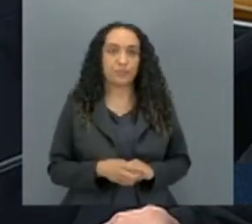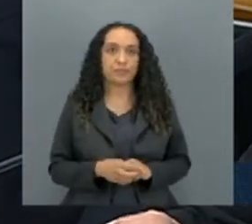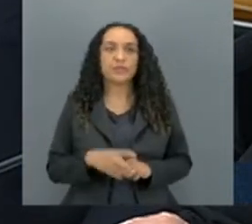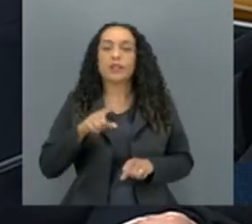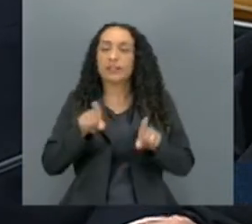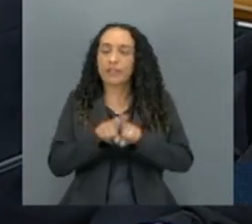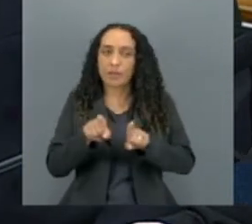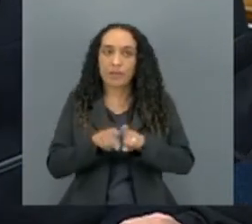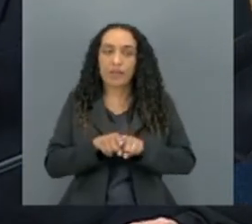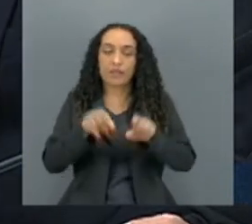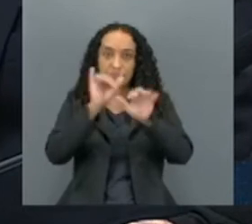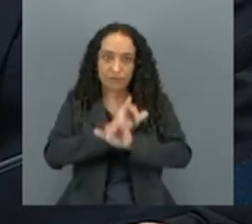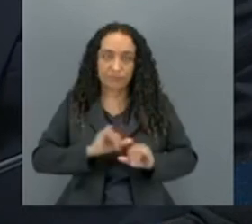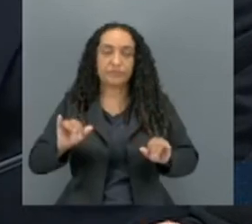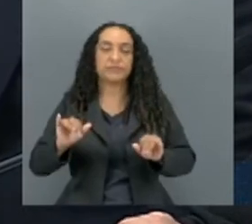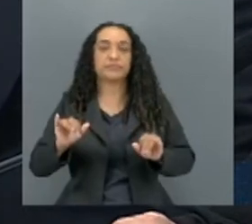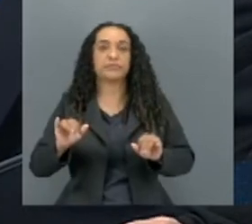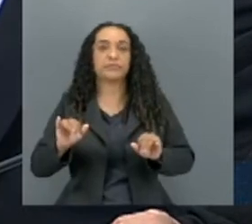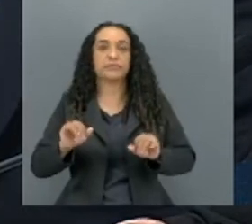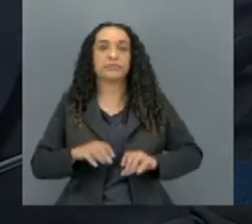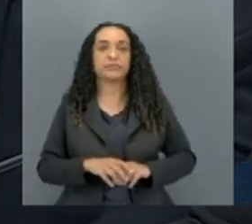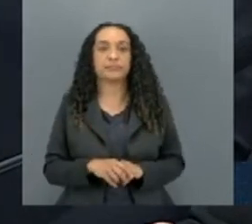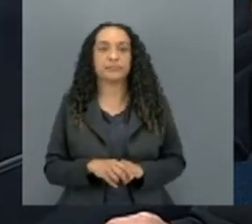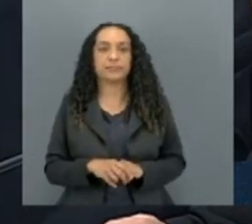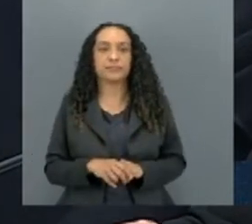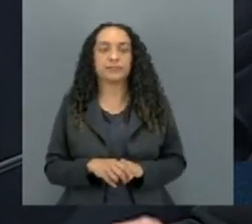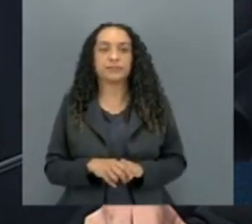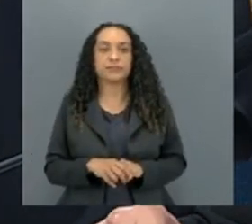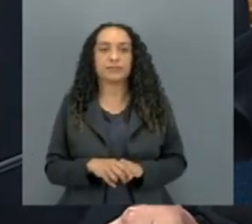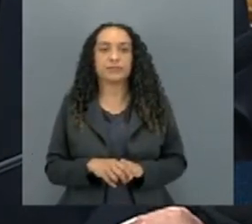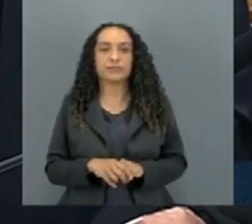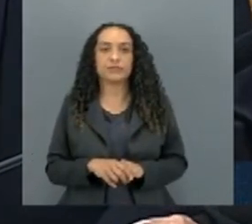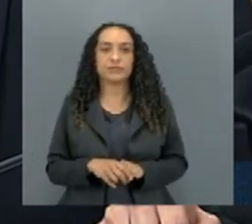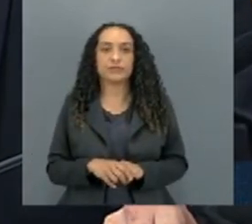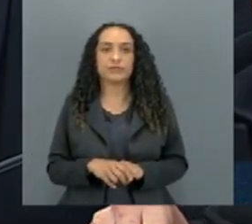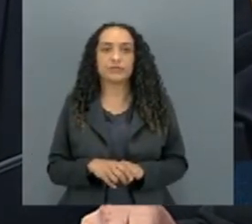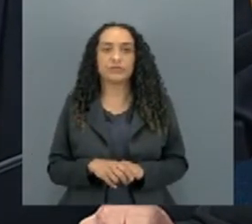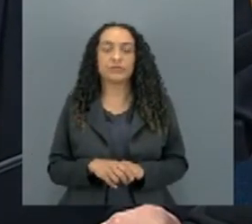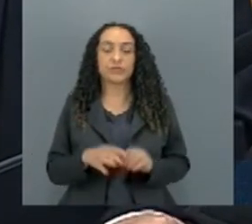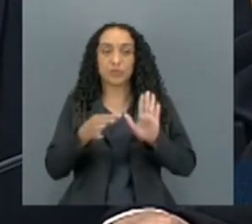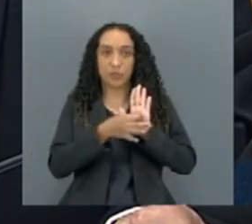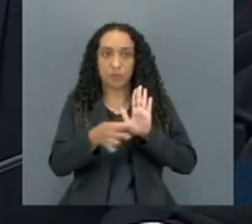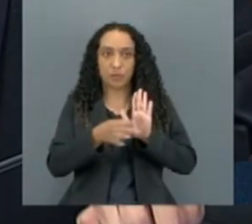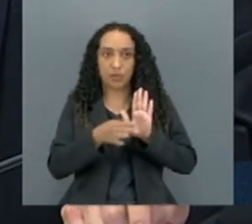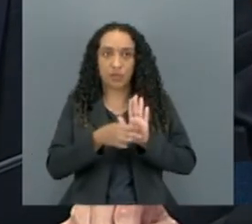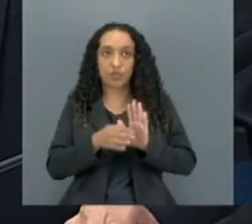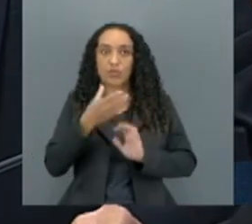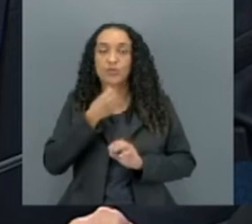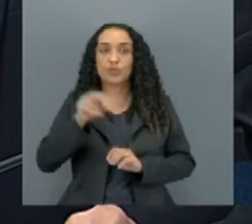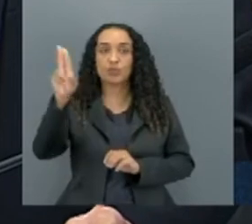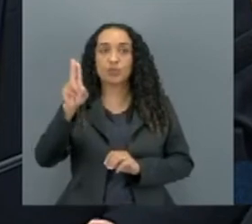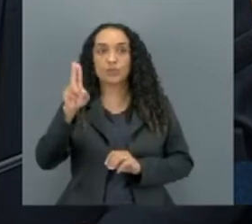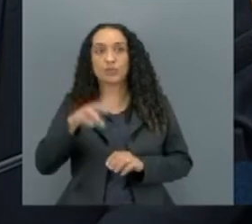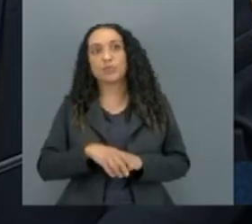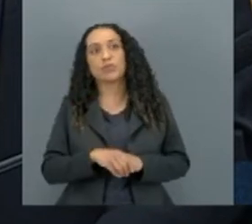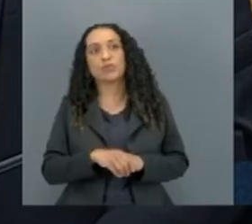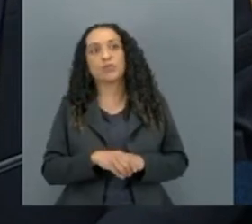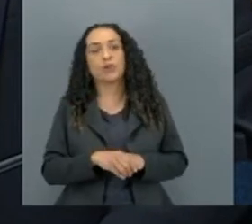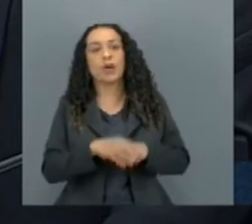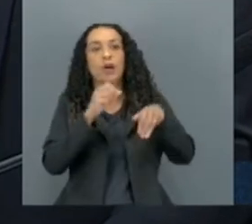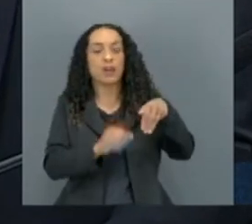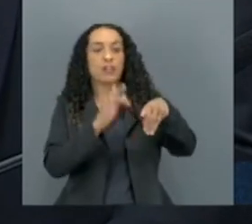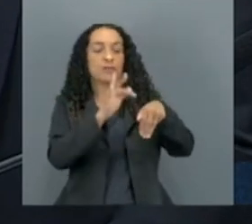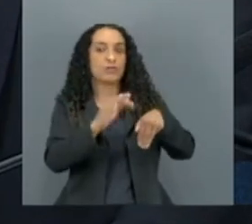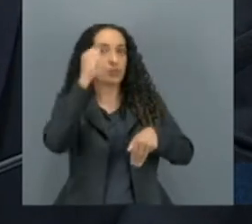Quero também mencionar uma opinião do excelentíssimo ministro Alexandre de Moraes